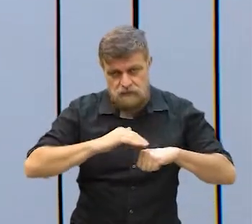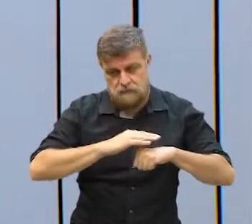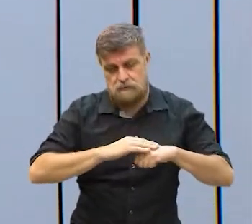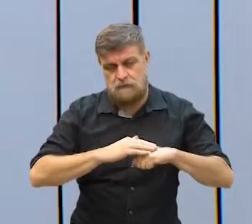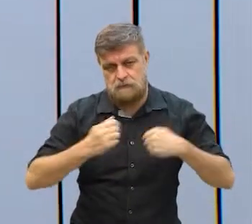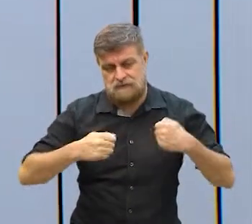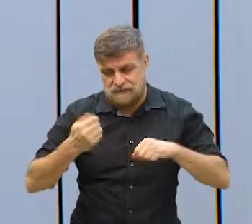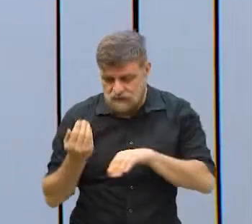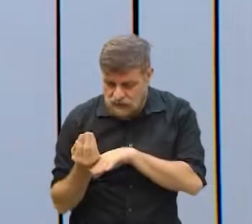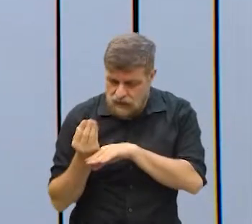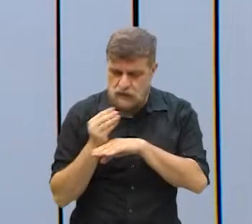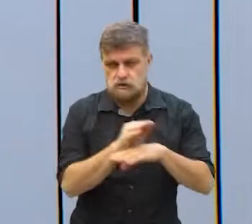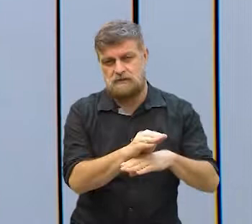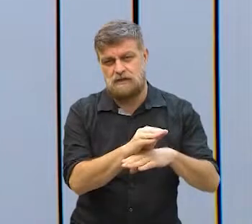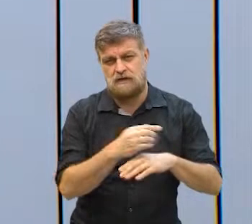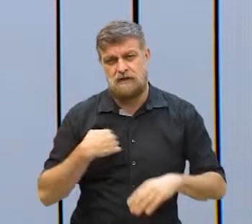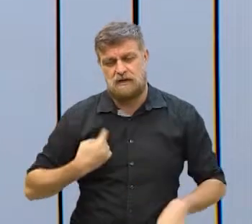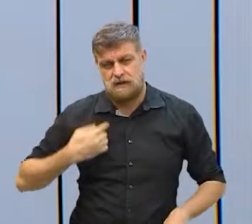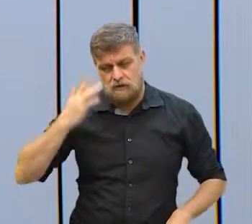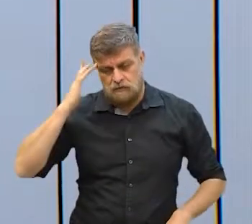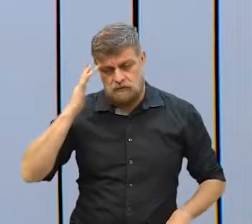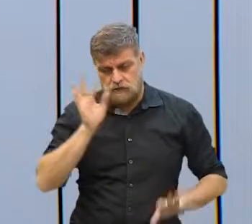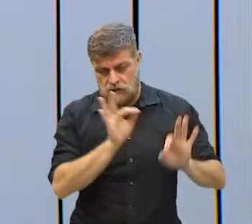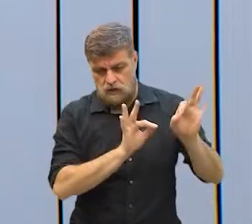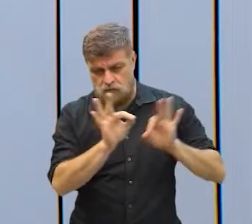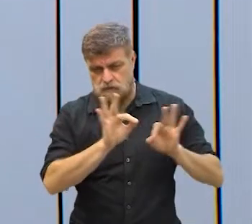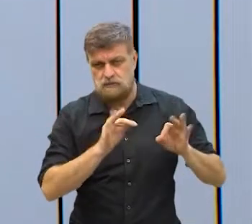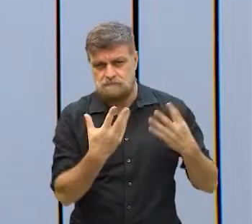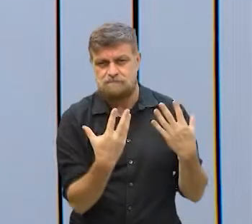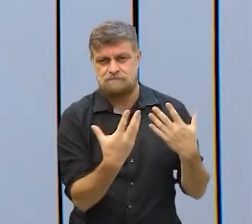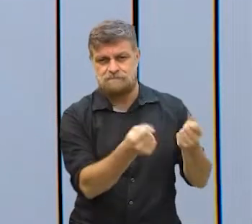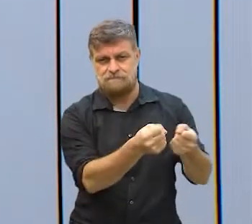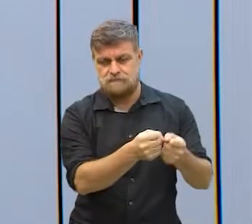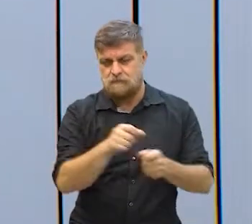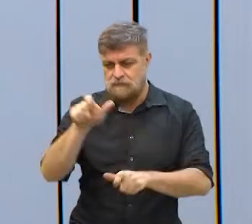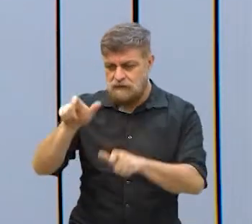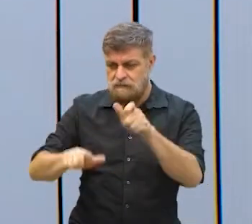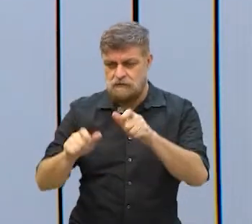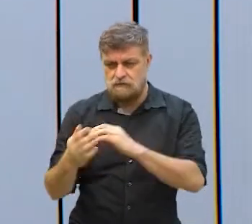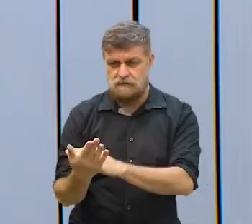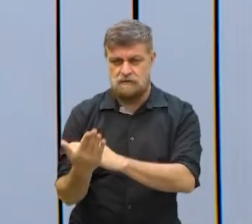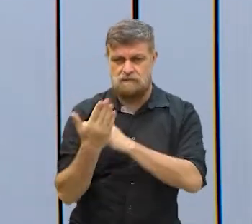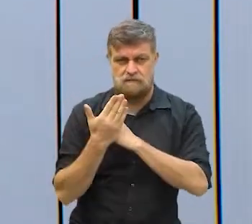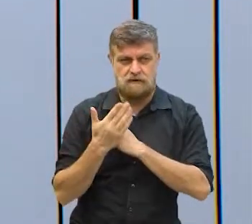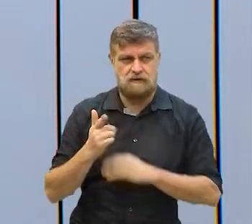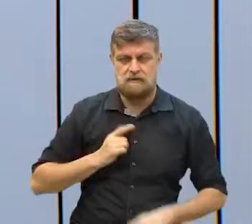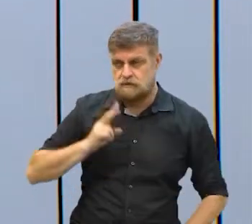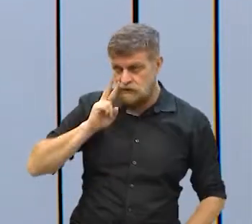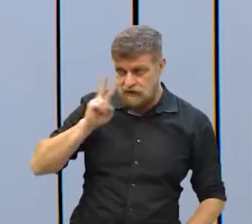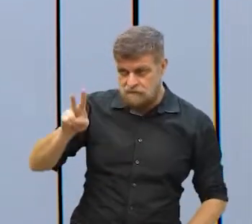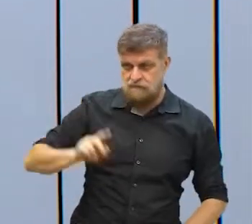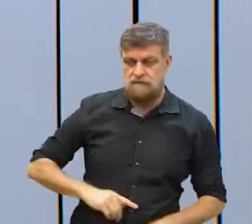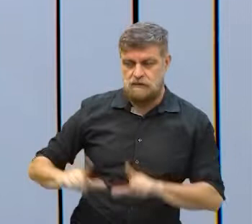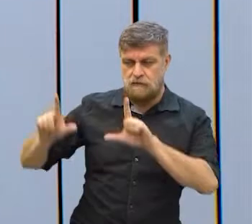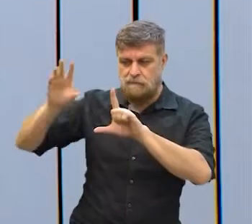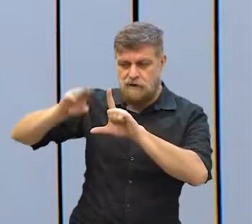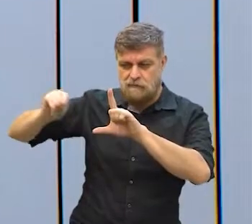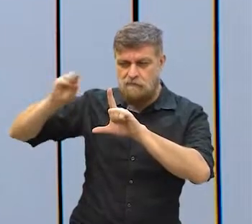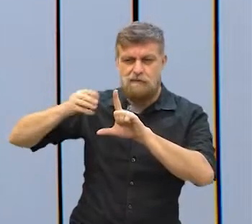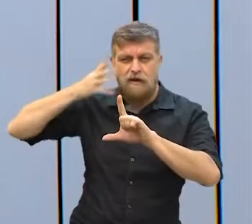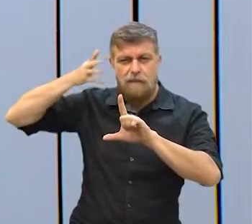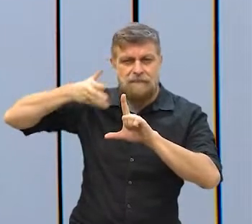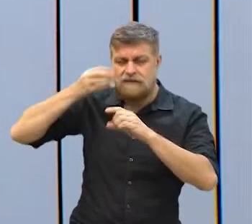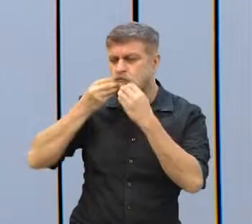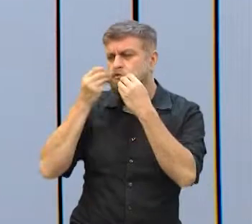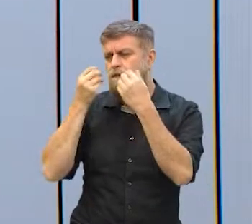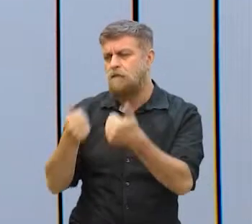Então temos que ajudar. Eu acho que é um projeto assim que eu abracei, tem muita gente que está abraçando. O Dr. Sérgio, eu já vi as reportagens dele, que ele fez, as palestras,